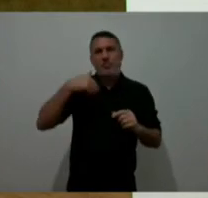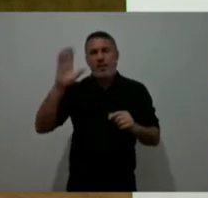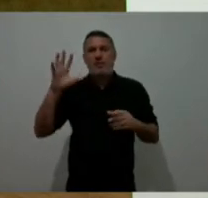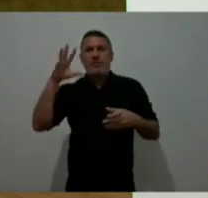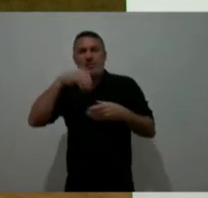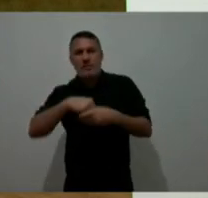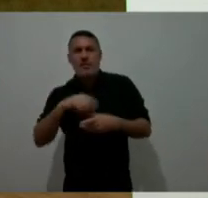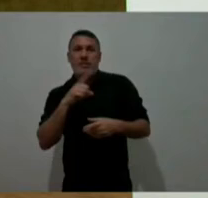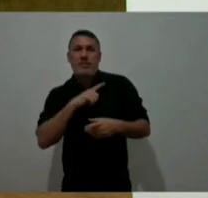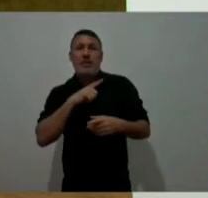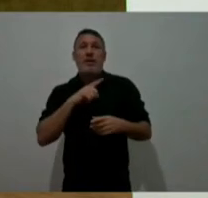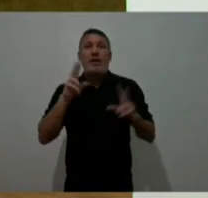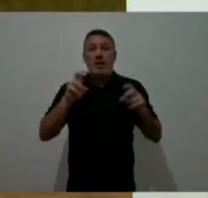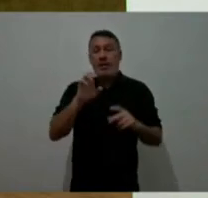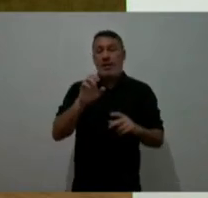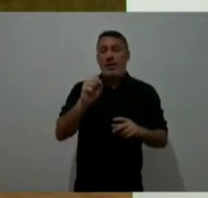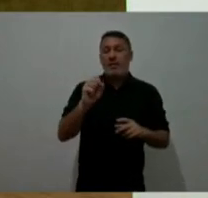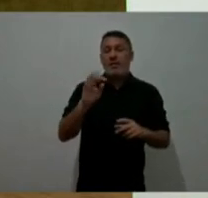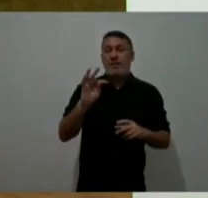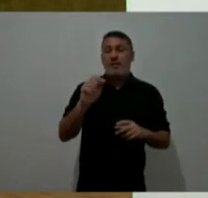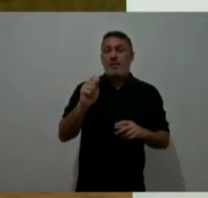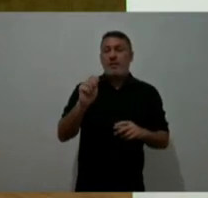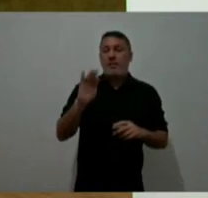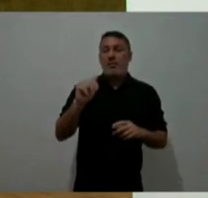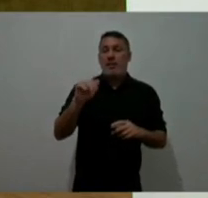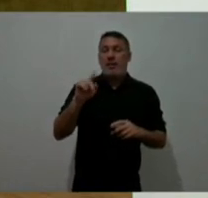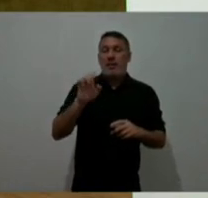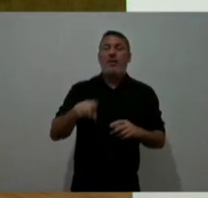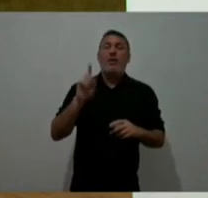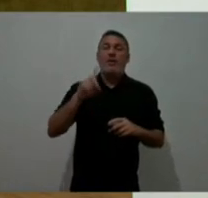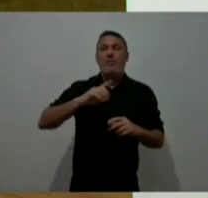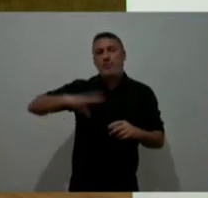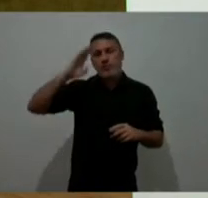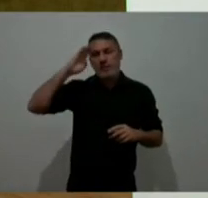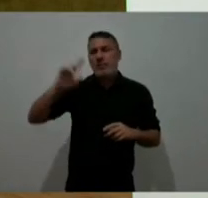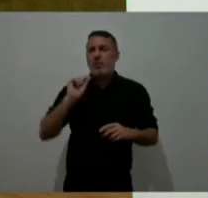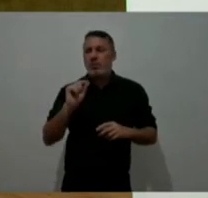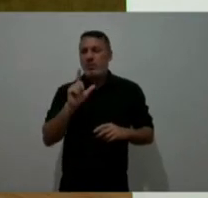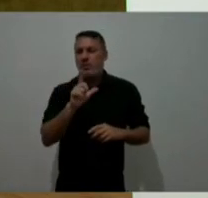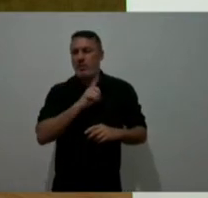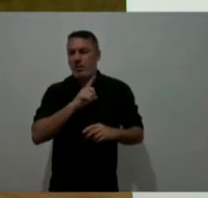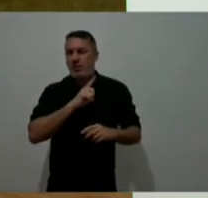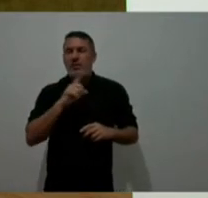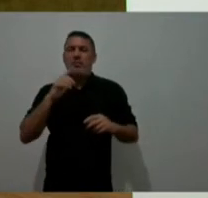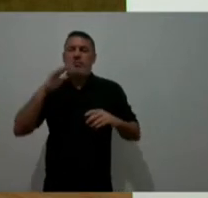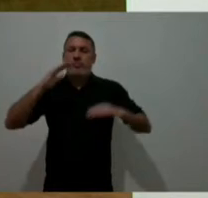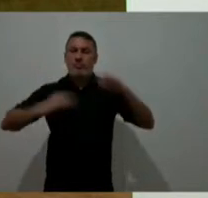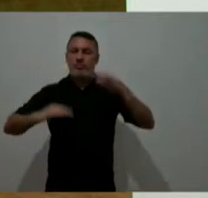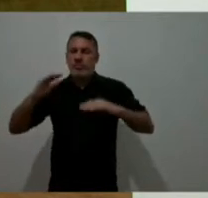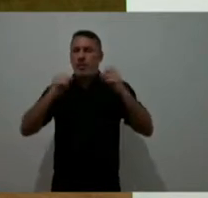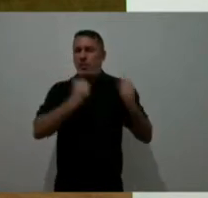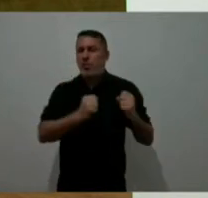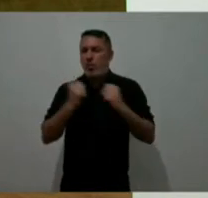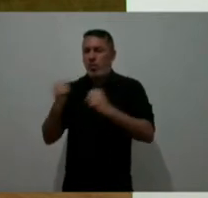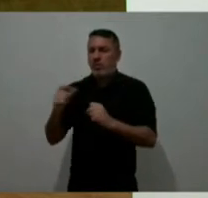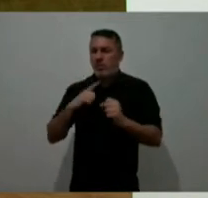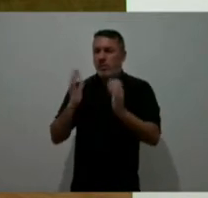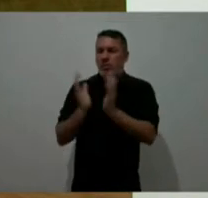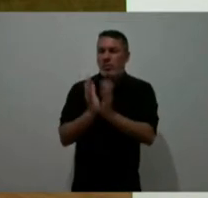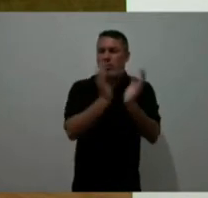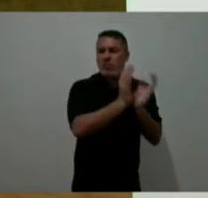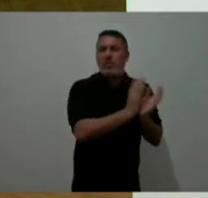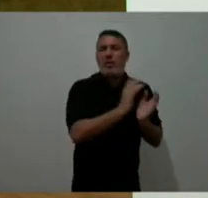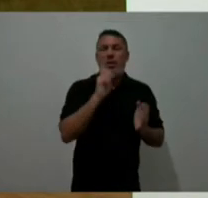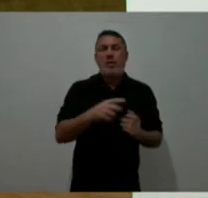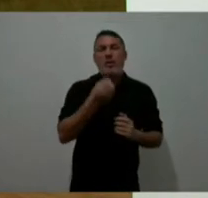instabilidade institucional é fundamental que a gente tem em todos os níveis de poderes, faz parte da boa governança. As